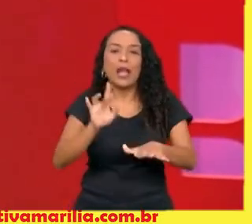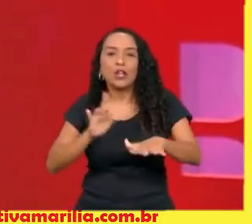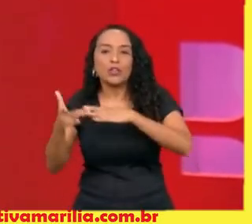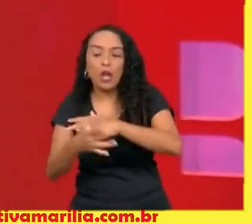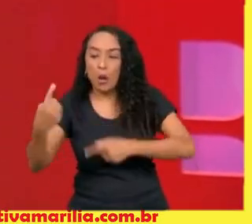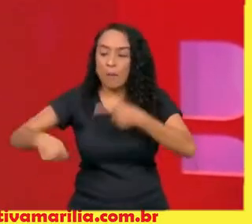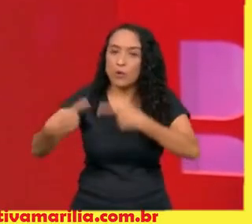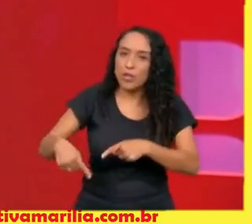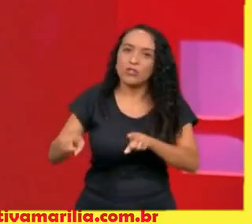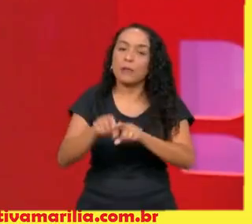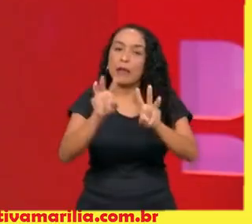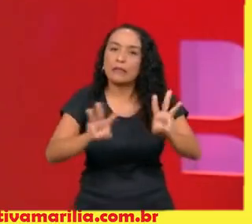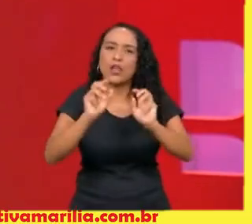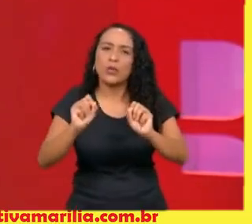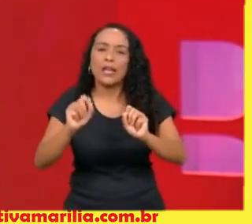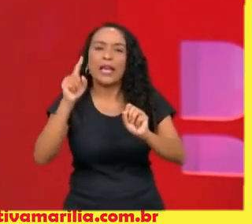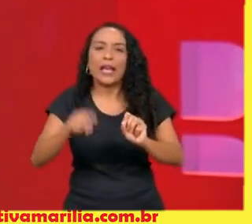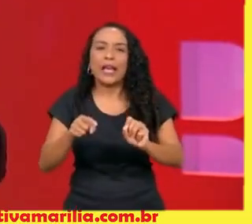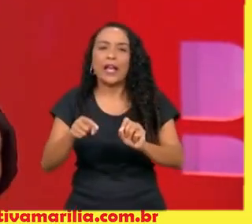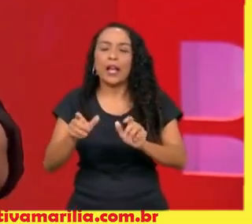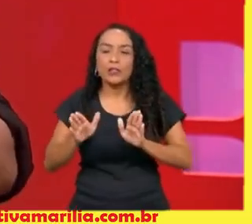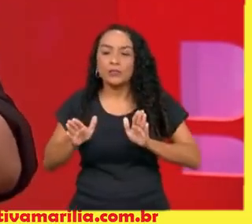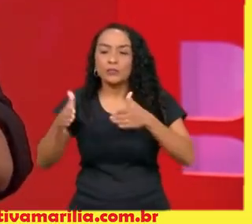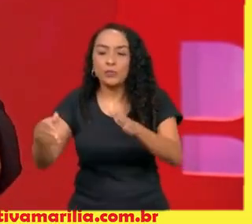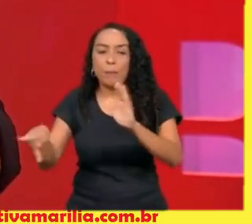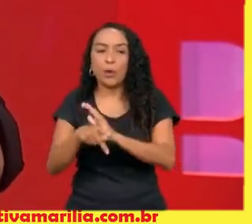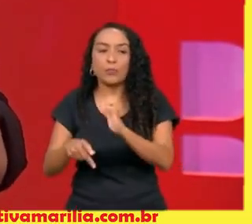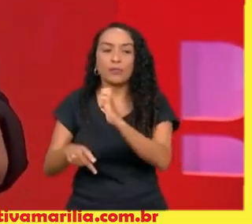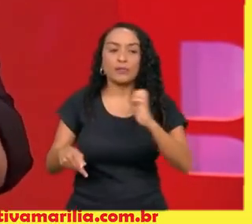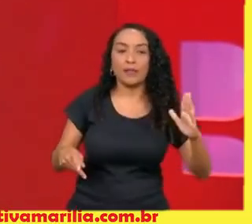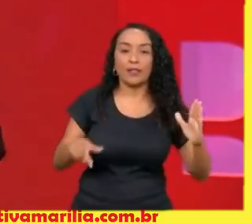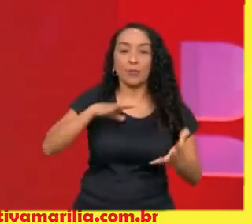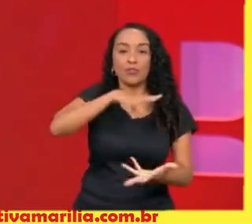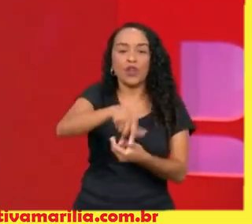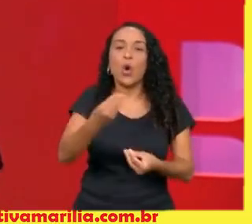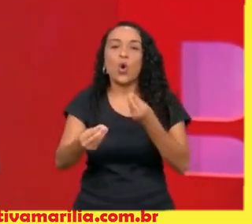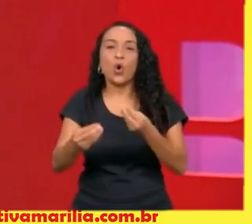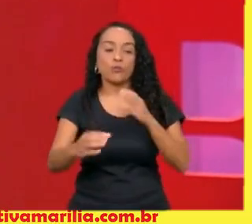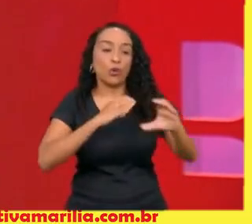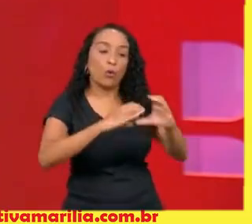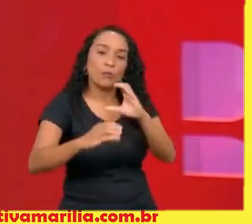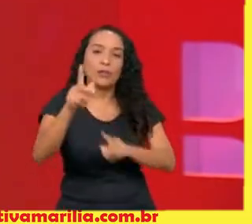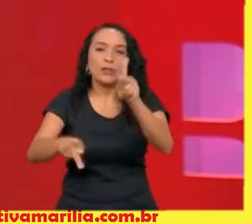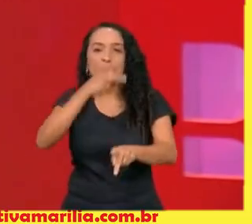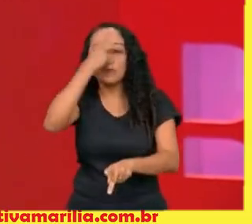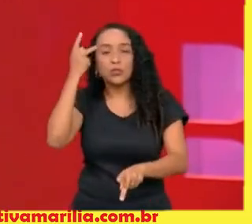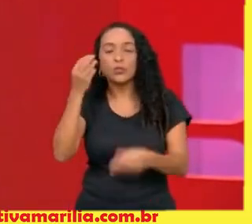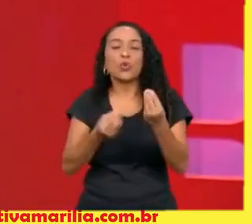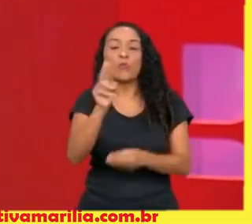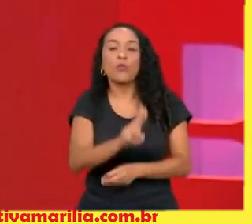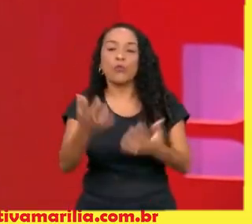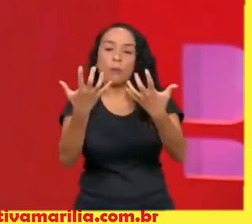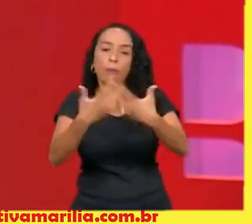política e sai disso também, que é os destinos da esquerda brasileira e mundial, como ela se comunica com as pessoas, como ela faz uso desses